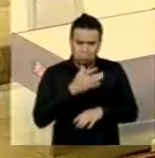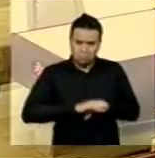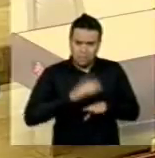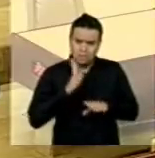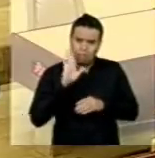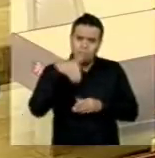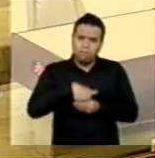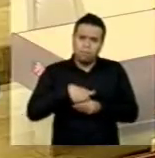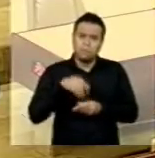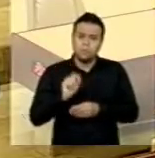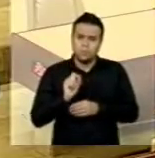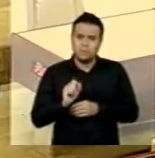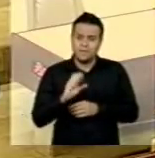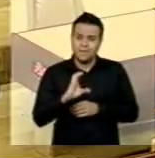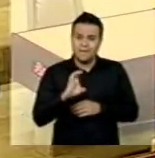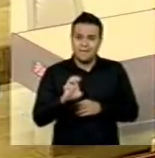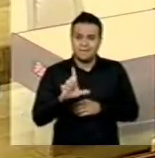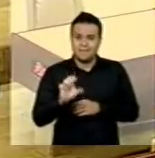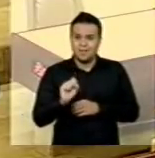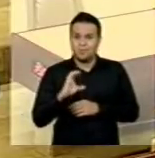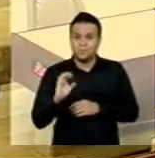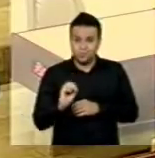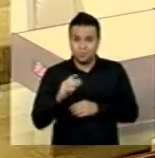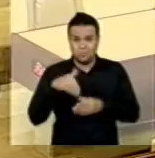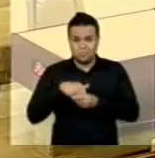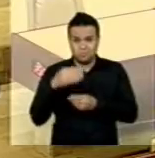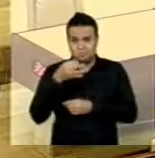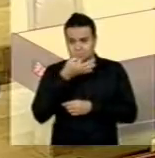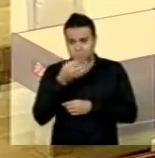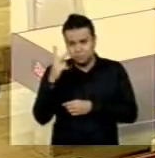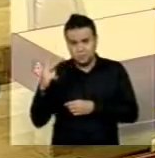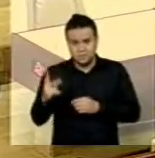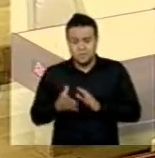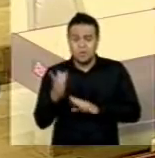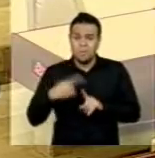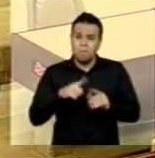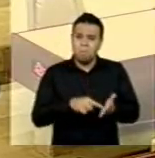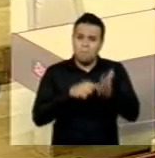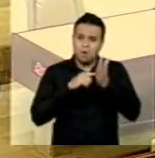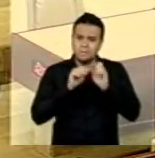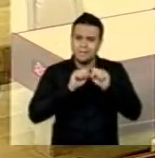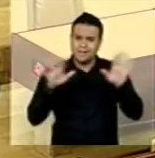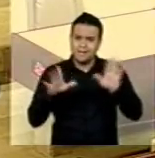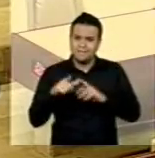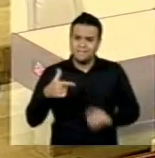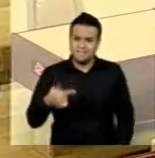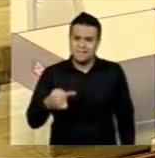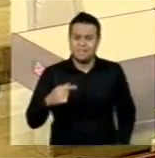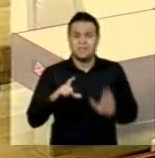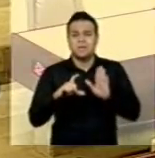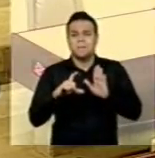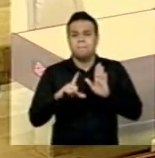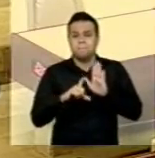voto lapidar de Vossa Excelência, na qual deixa patente que, com o 27, parágrafo